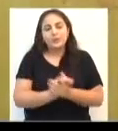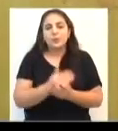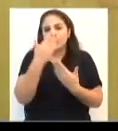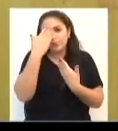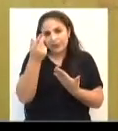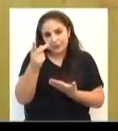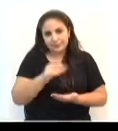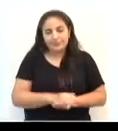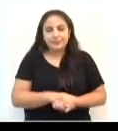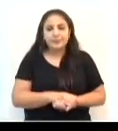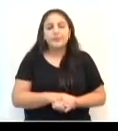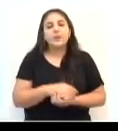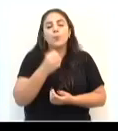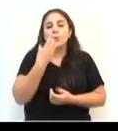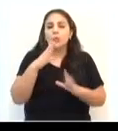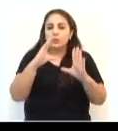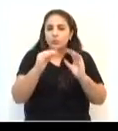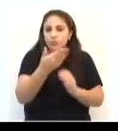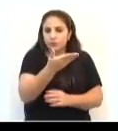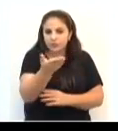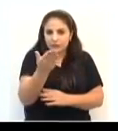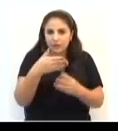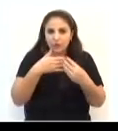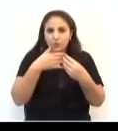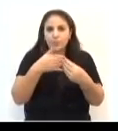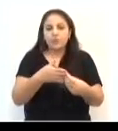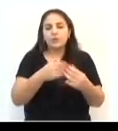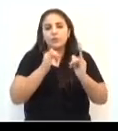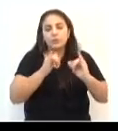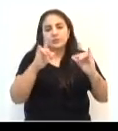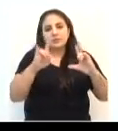ordens, igualmente a todos. Boa noite também a você que acompanhou o